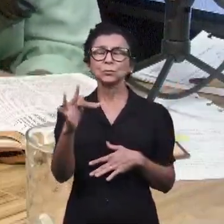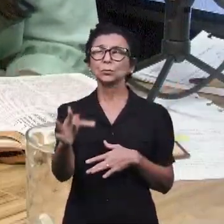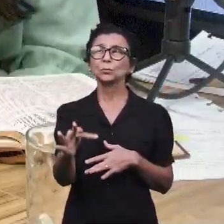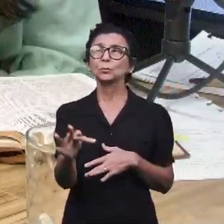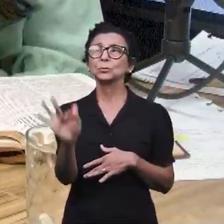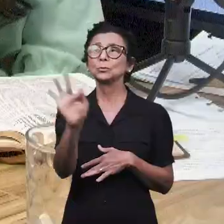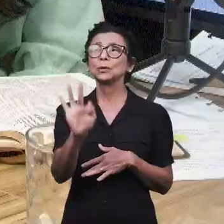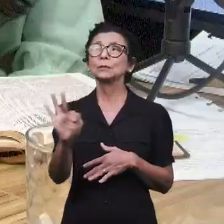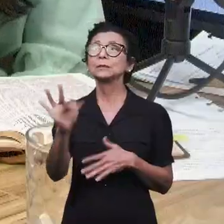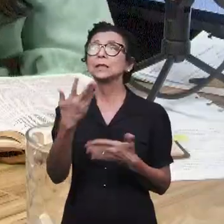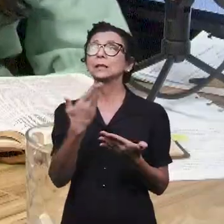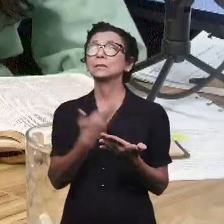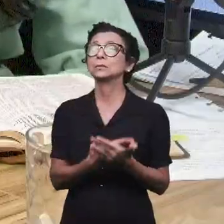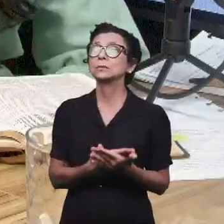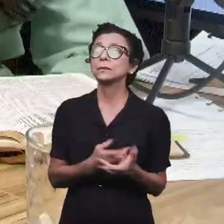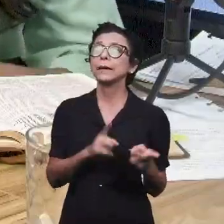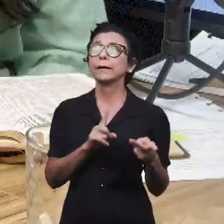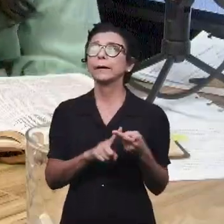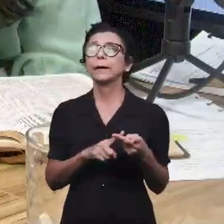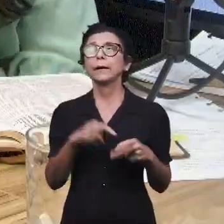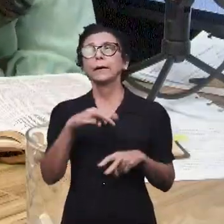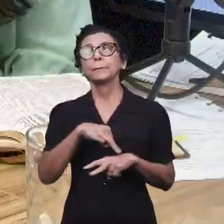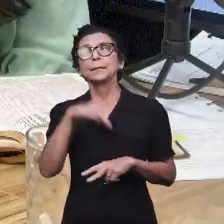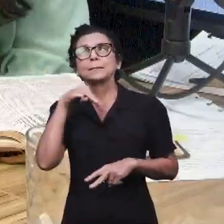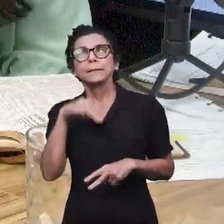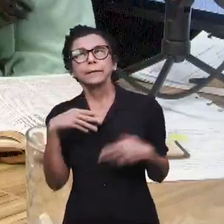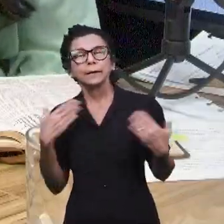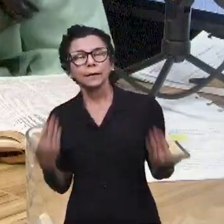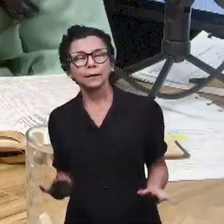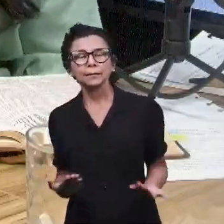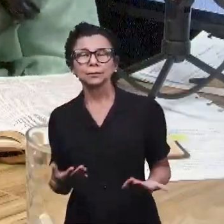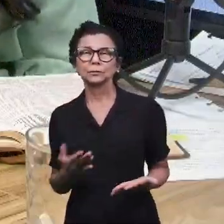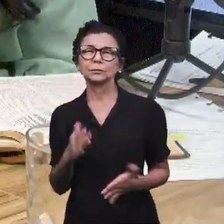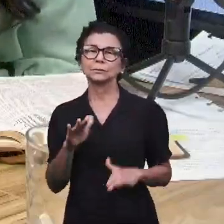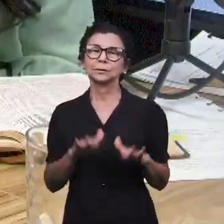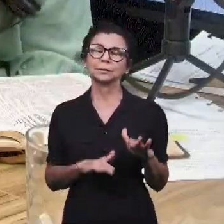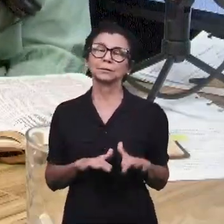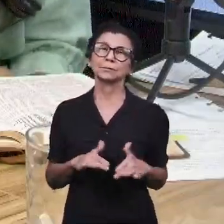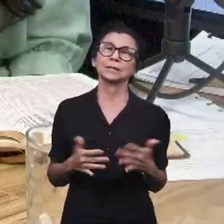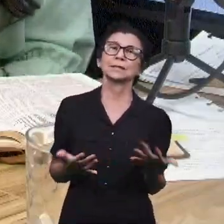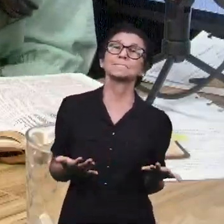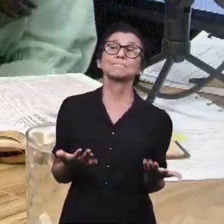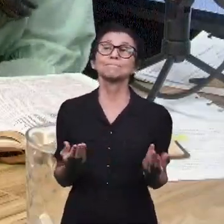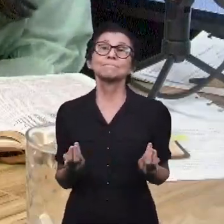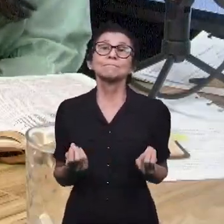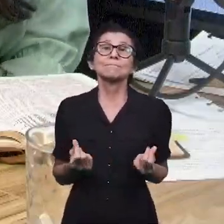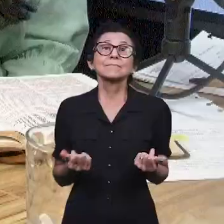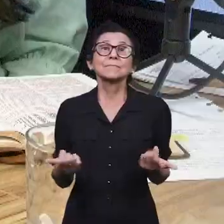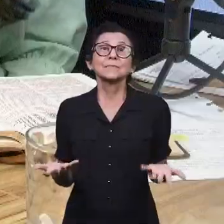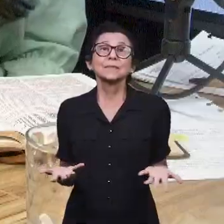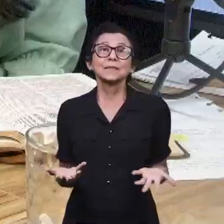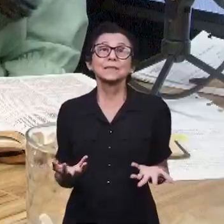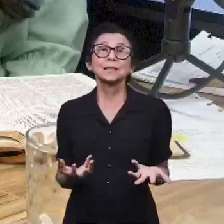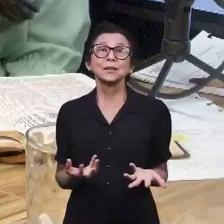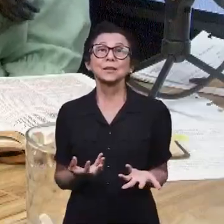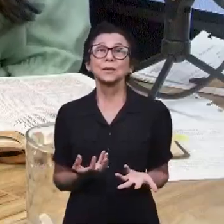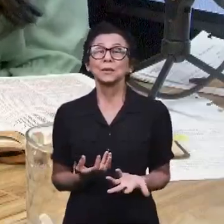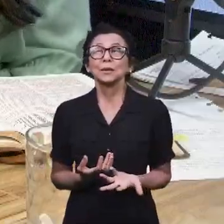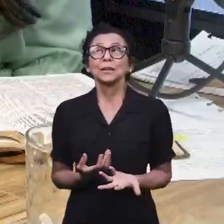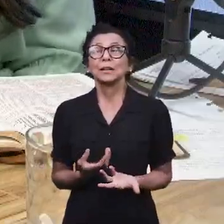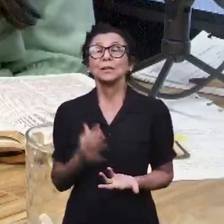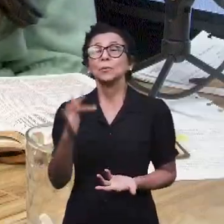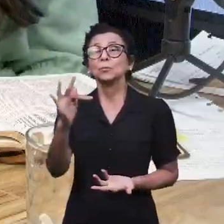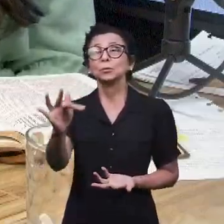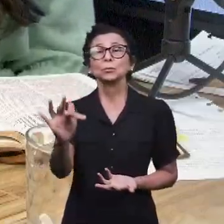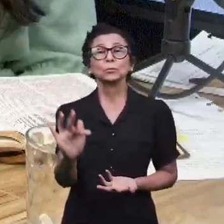Qual faculdade eu vou cursar? Qual mestrado eu devo fazer agora? Às vezes até... E quem o Senhor tem preparado para mim, né, um